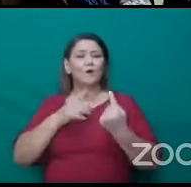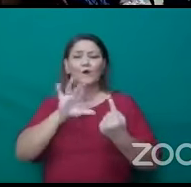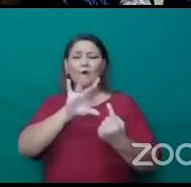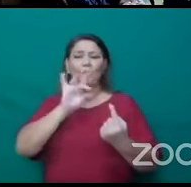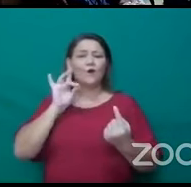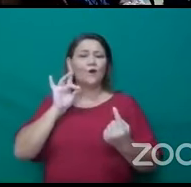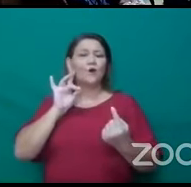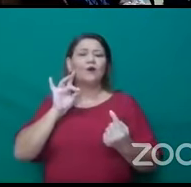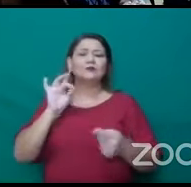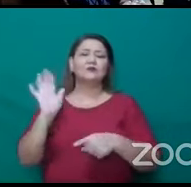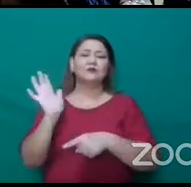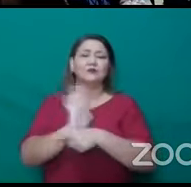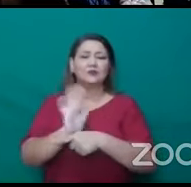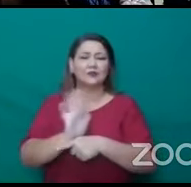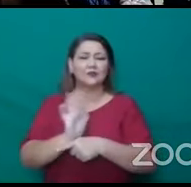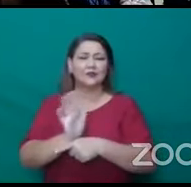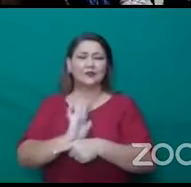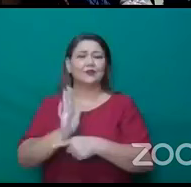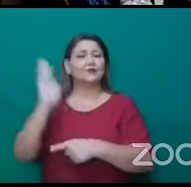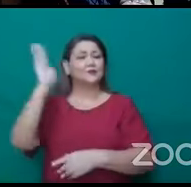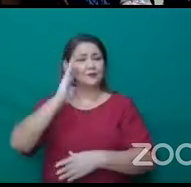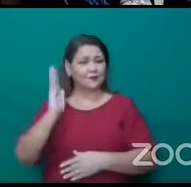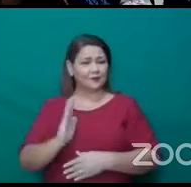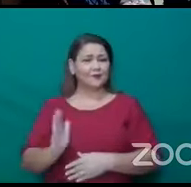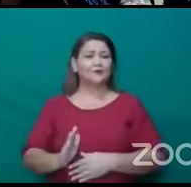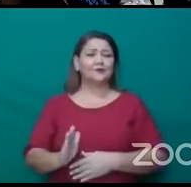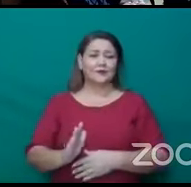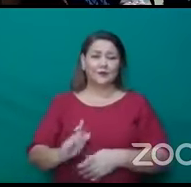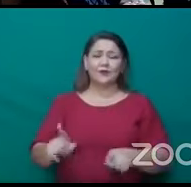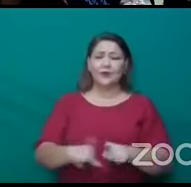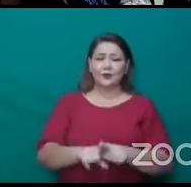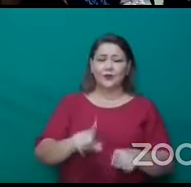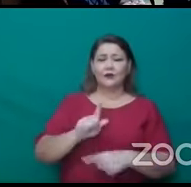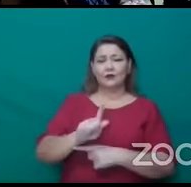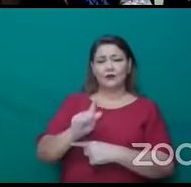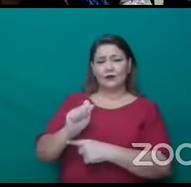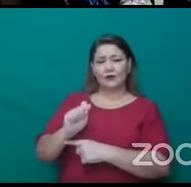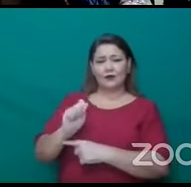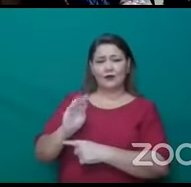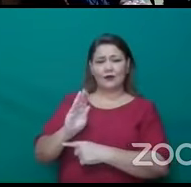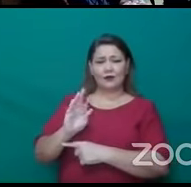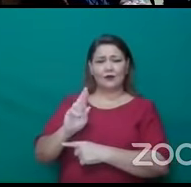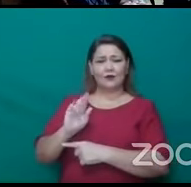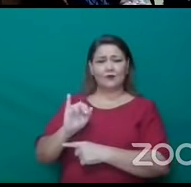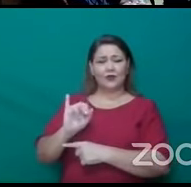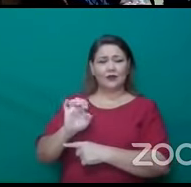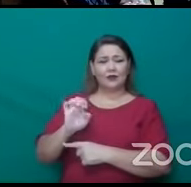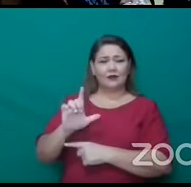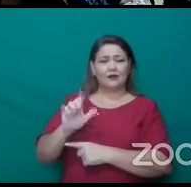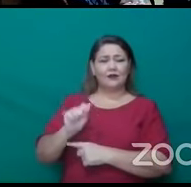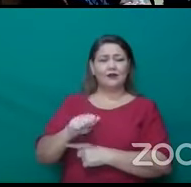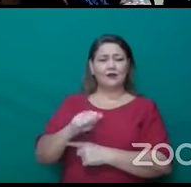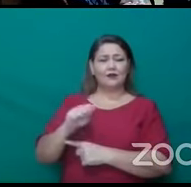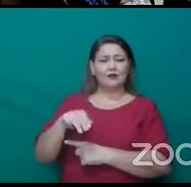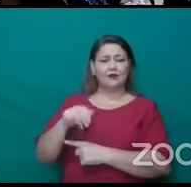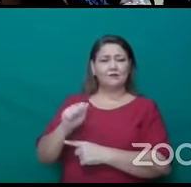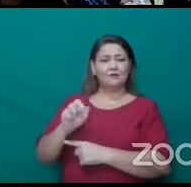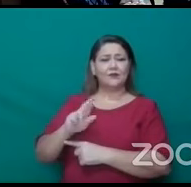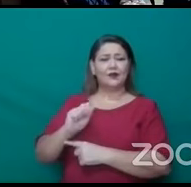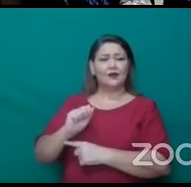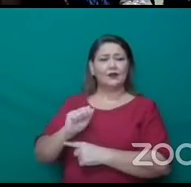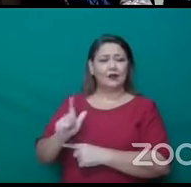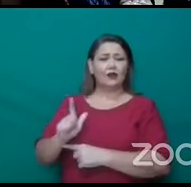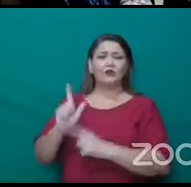do cinema assim brasileiro e da Gabriela Amaral e da Juliana Rojas, porque assim é tão difícil